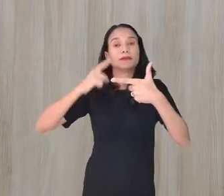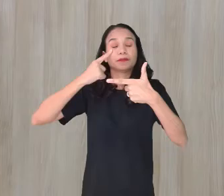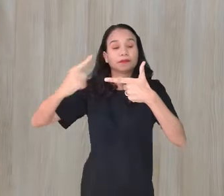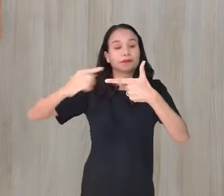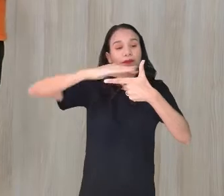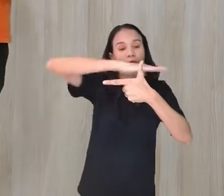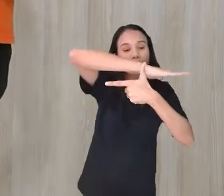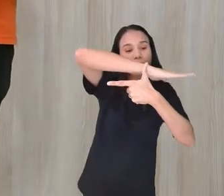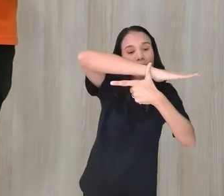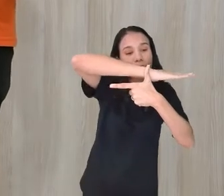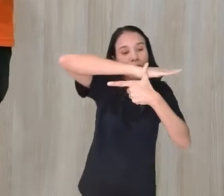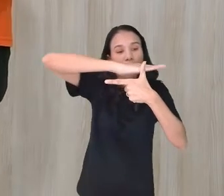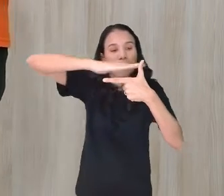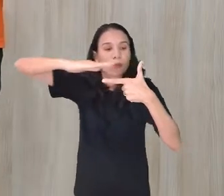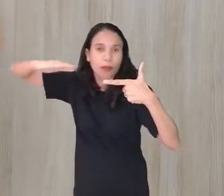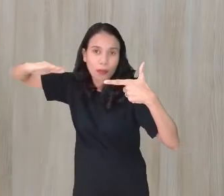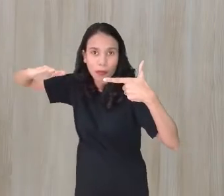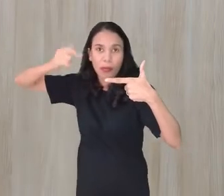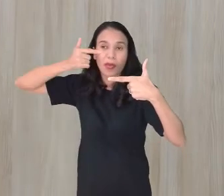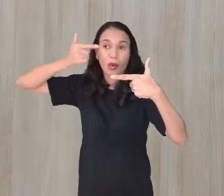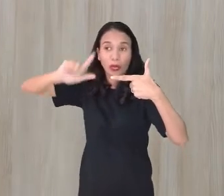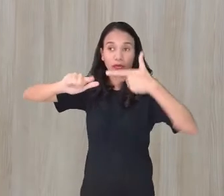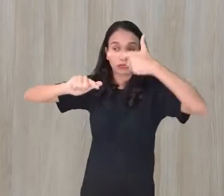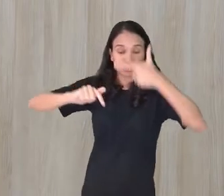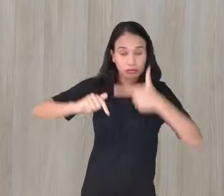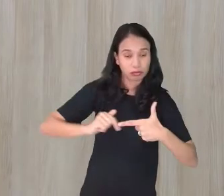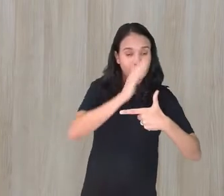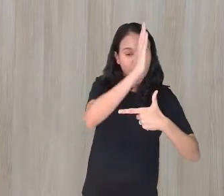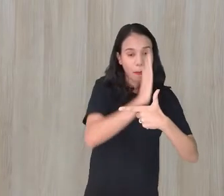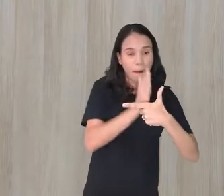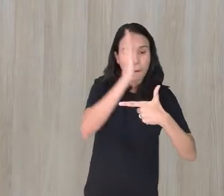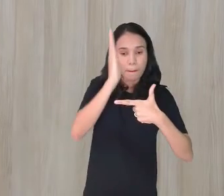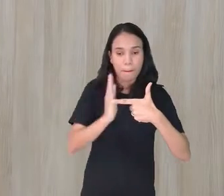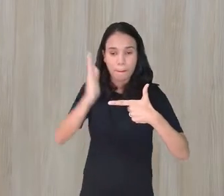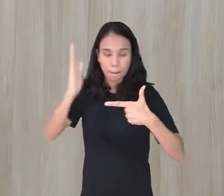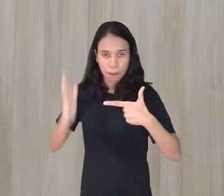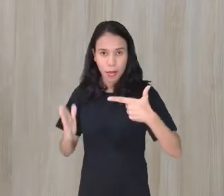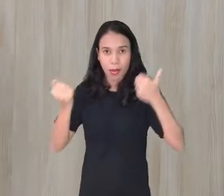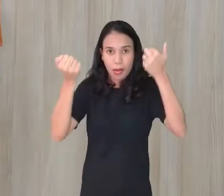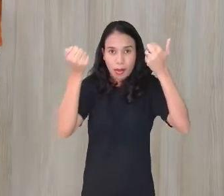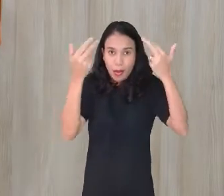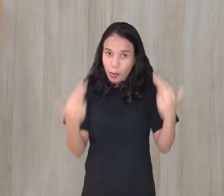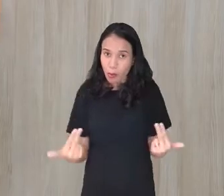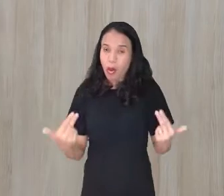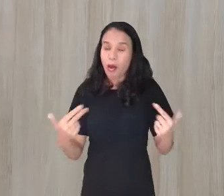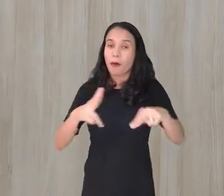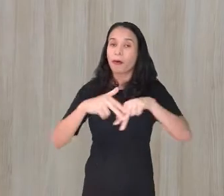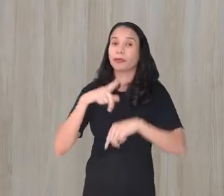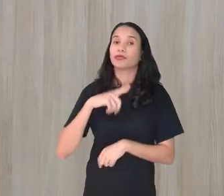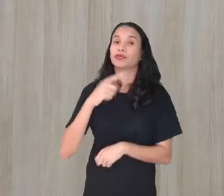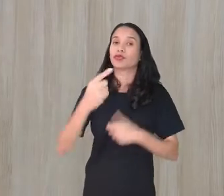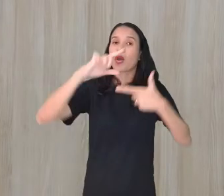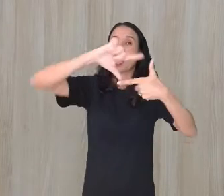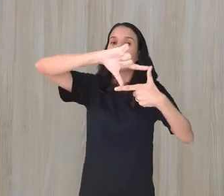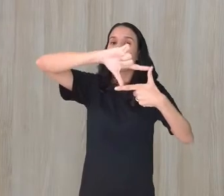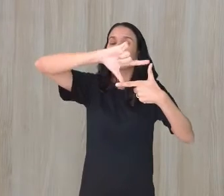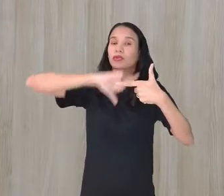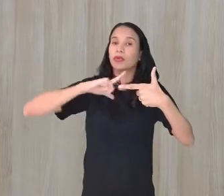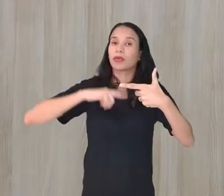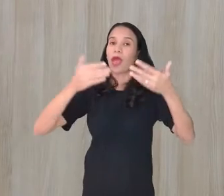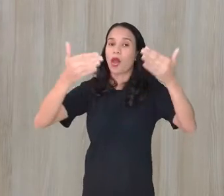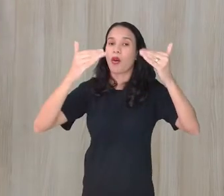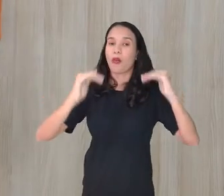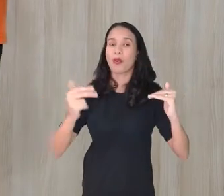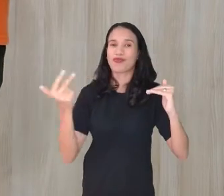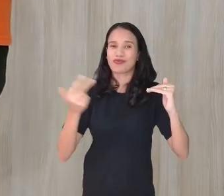Eu peguei esses retângulos e reparti ele em mais partes iguais. Então, no retângulo que eu tenho aí no meio, eu